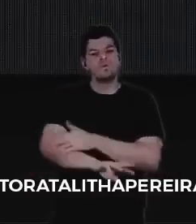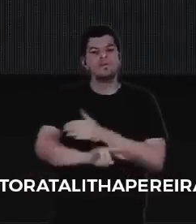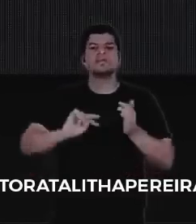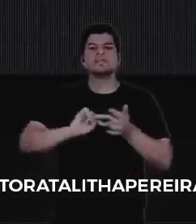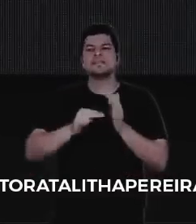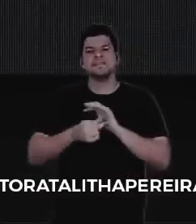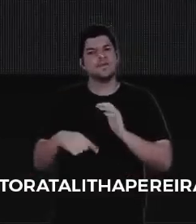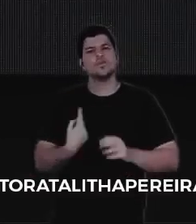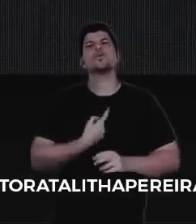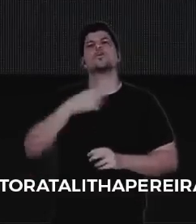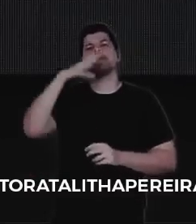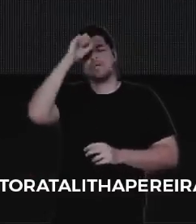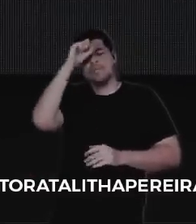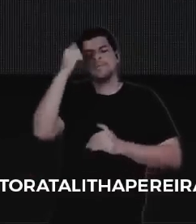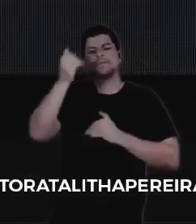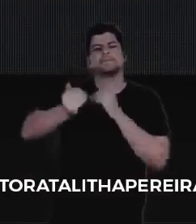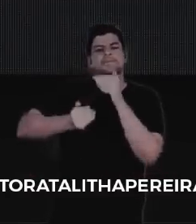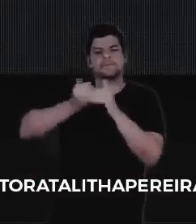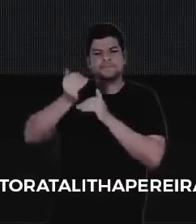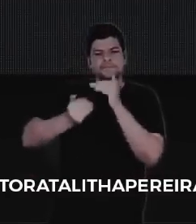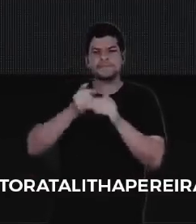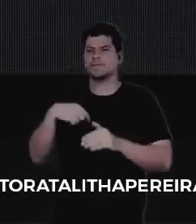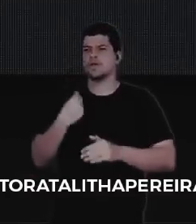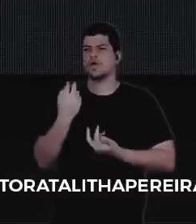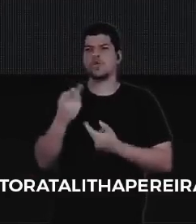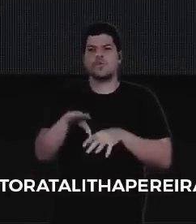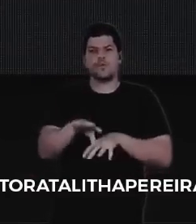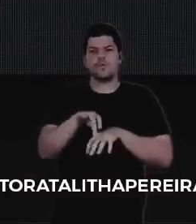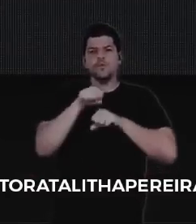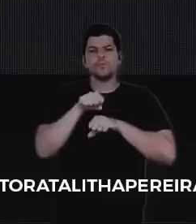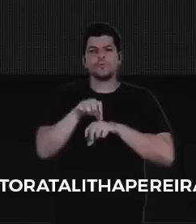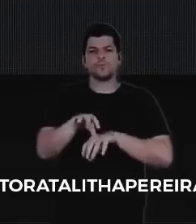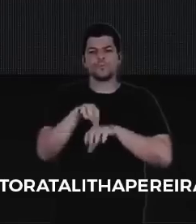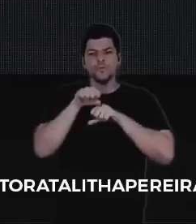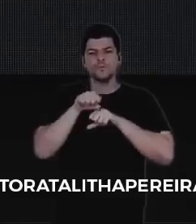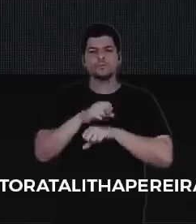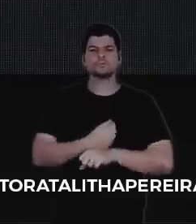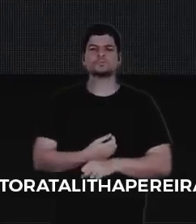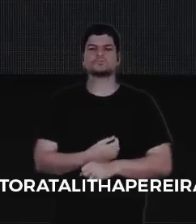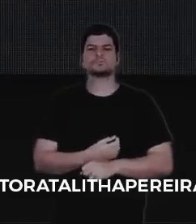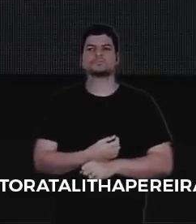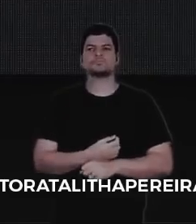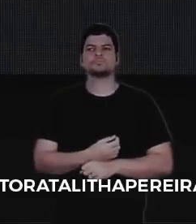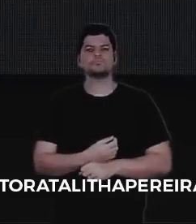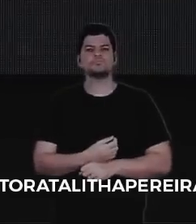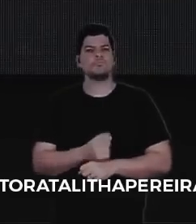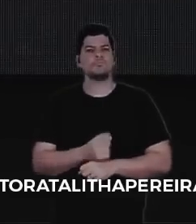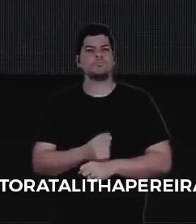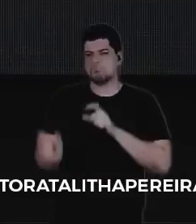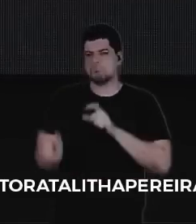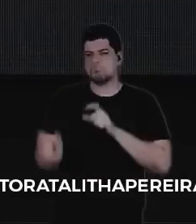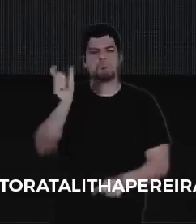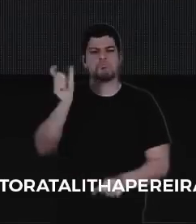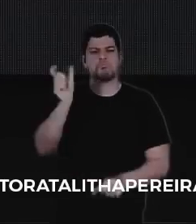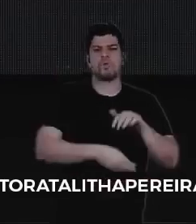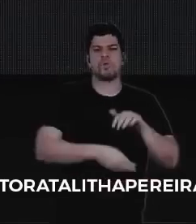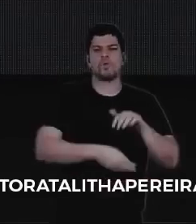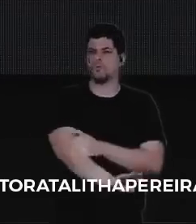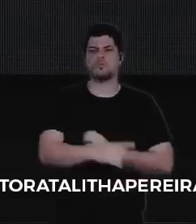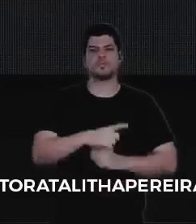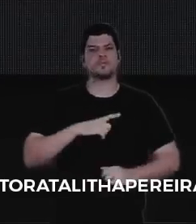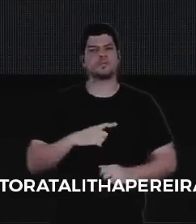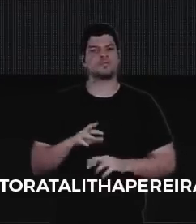é algo que a gente absorve. Cada um tem um hábito. Você quer ver uma